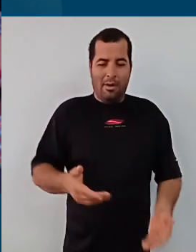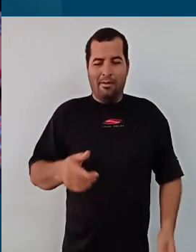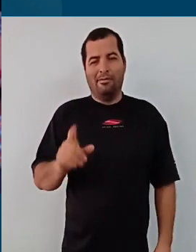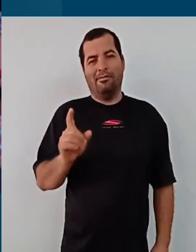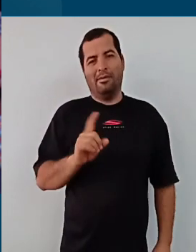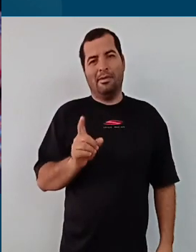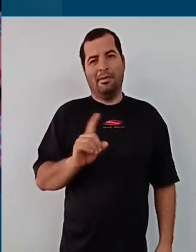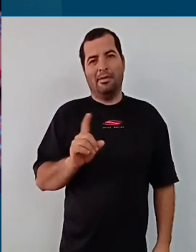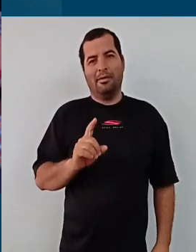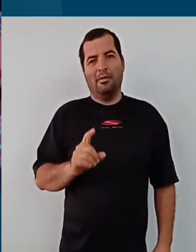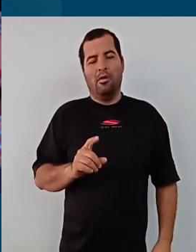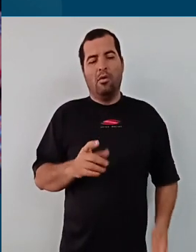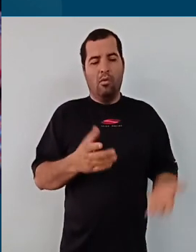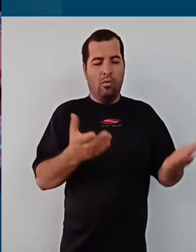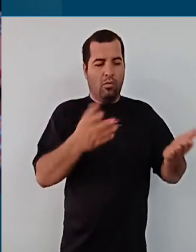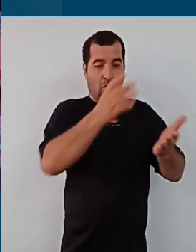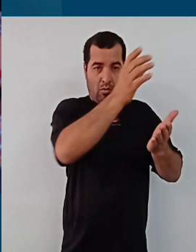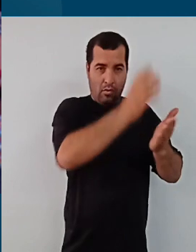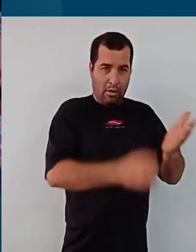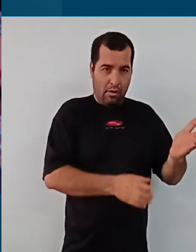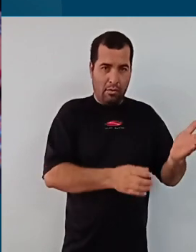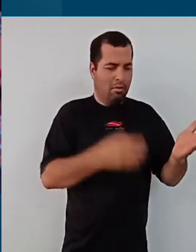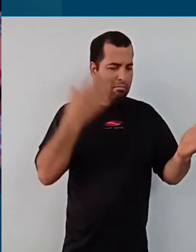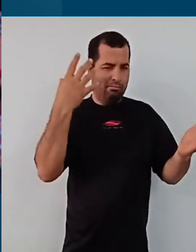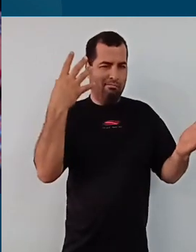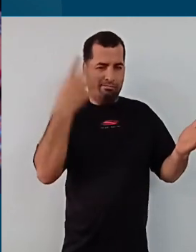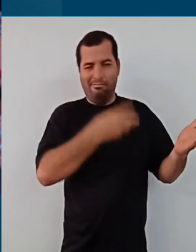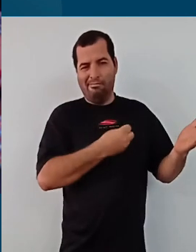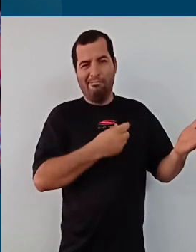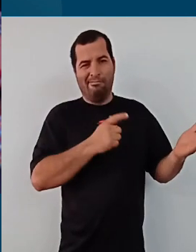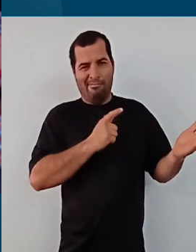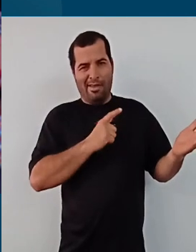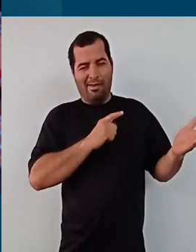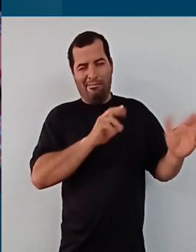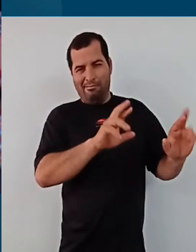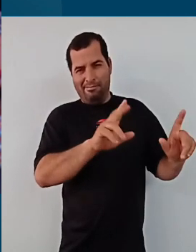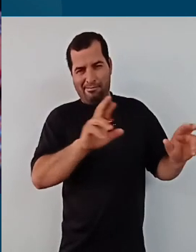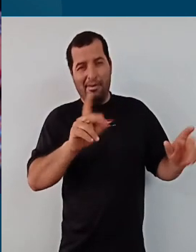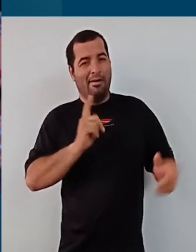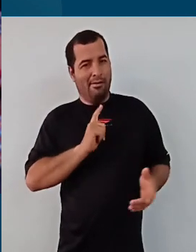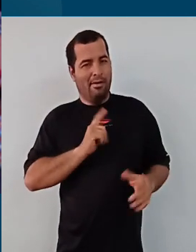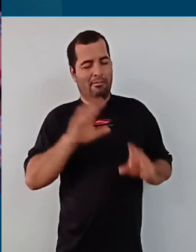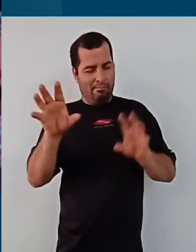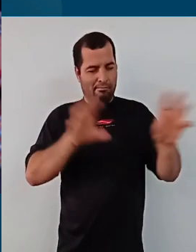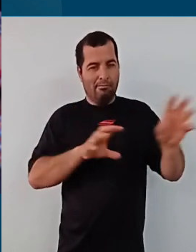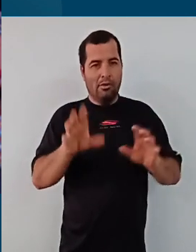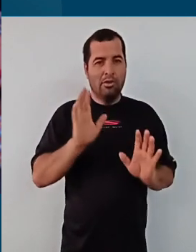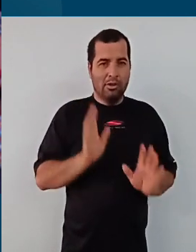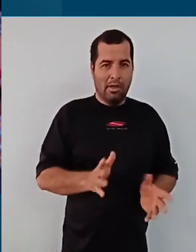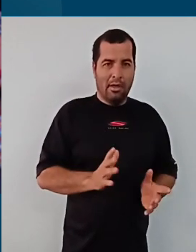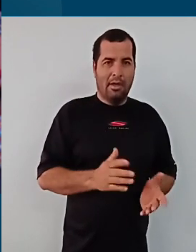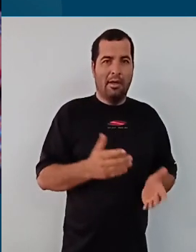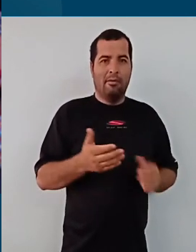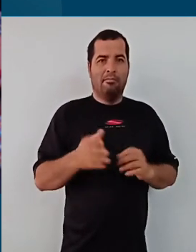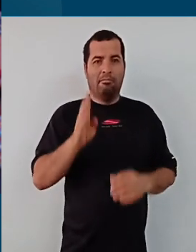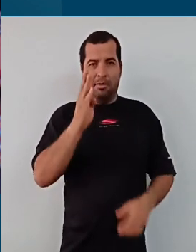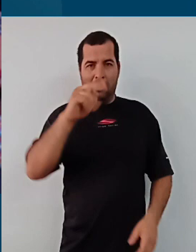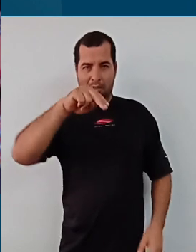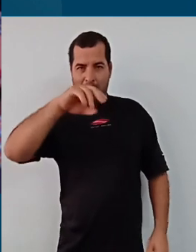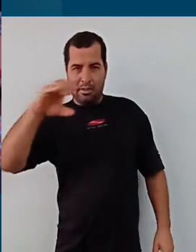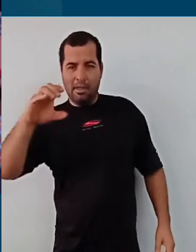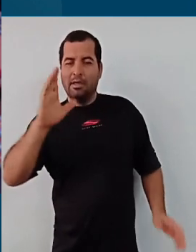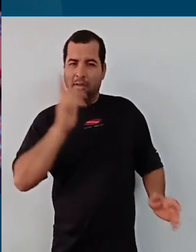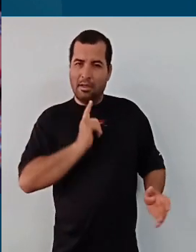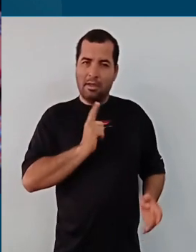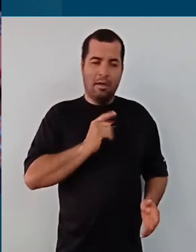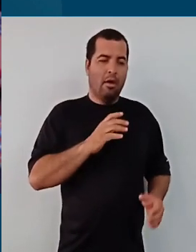Esse currículo, na verdade, todo bonito e cheio das habilidades todas que estão ali na base, é um currículo que ainda vai